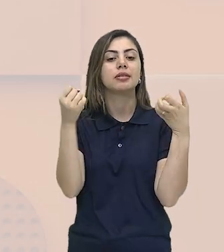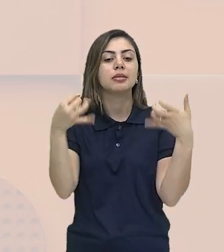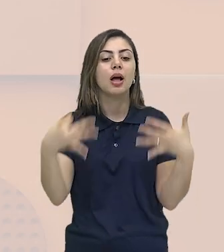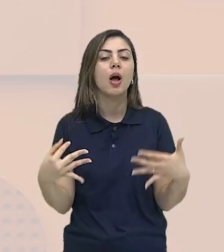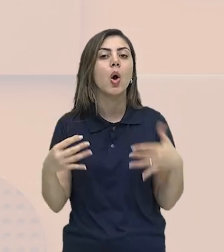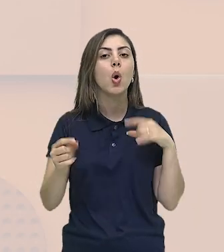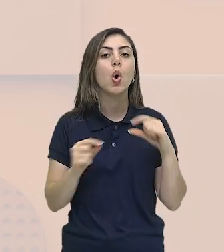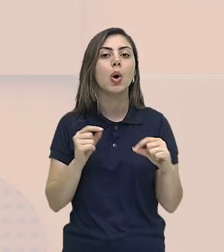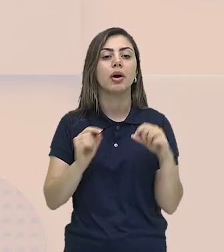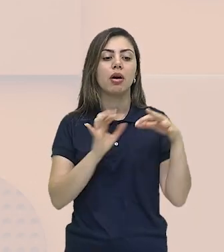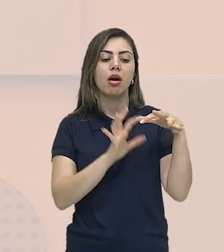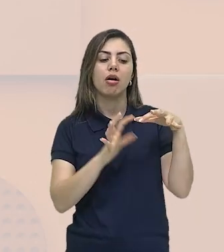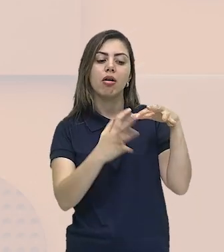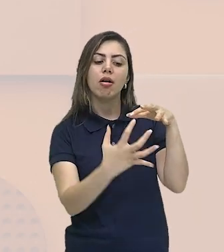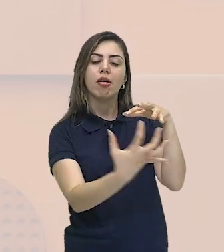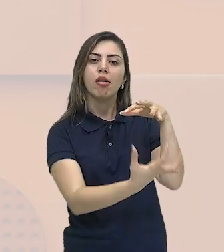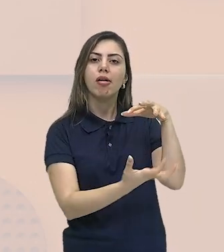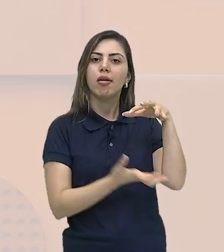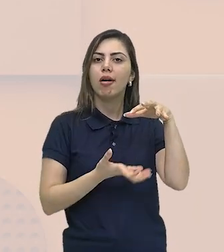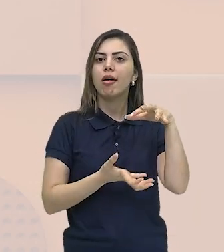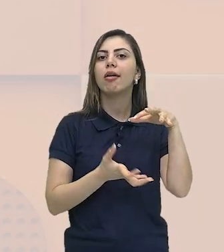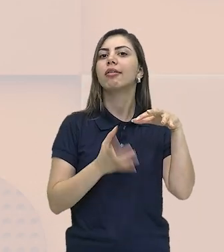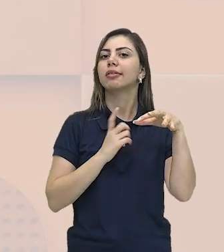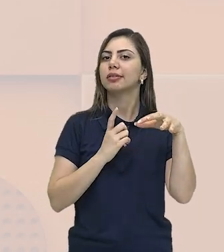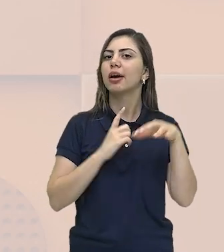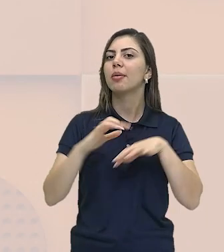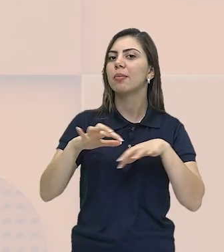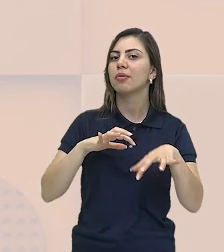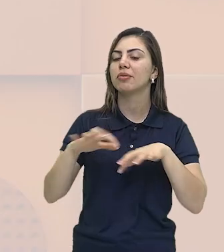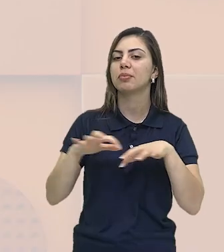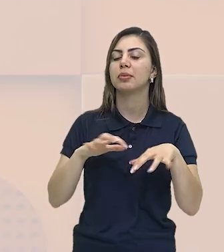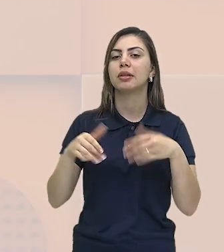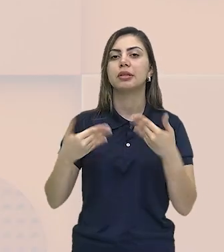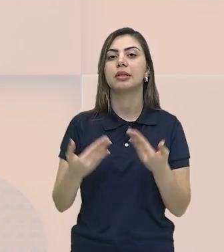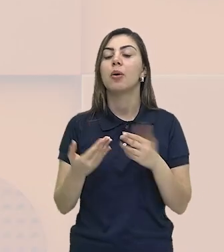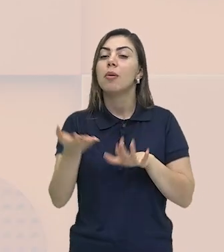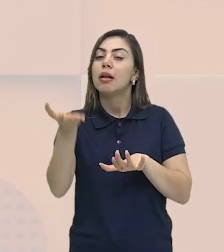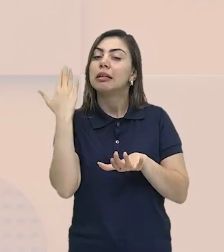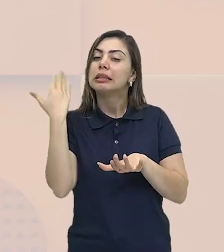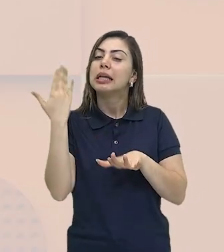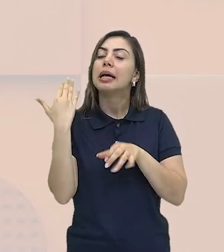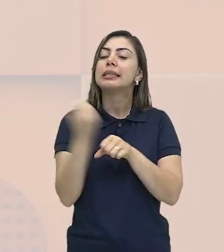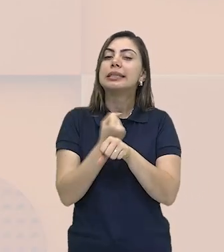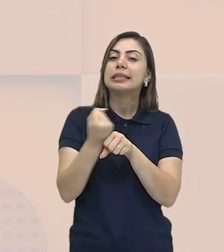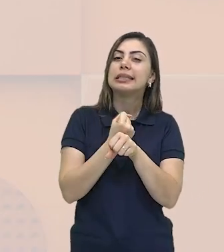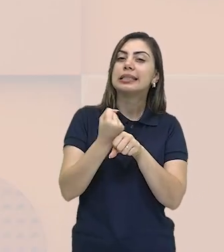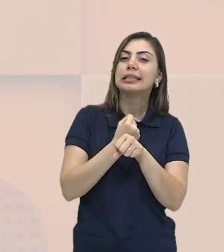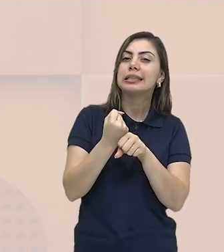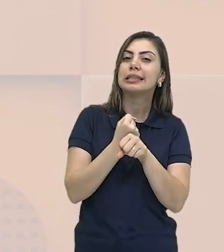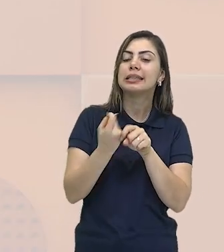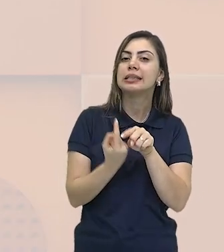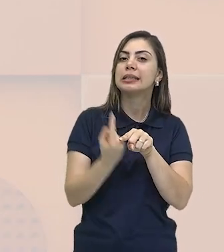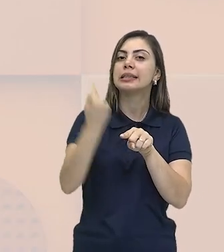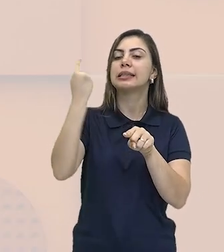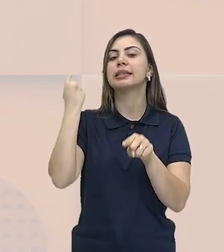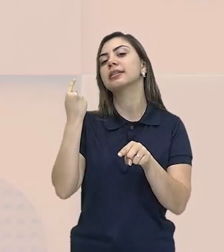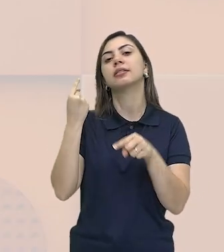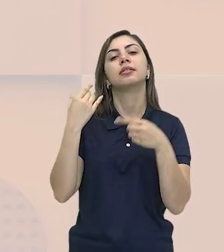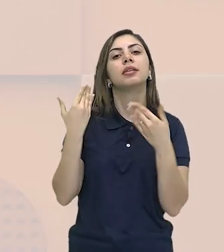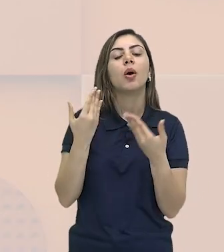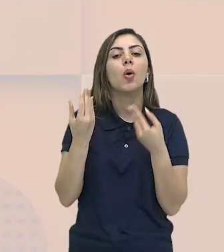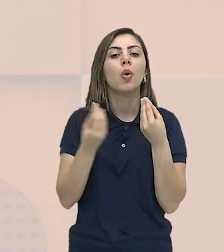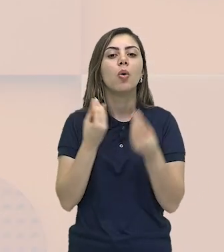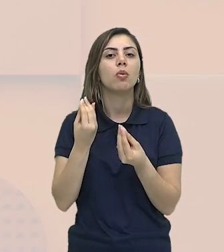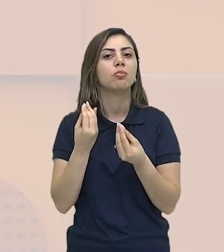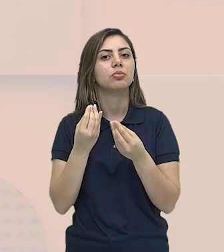os continentes, eles se movimentam e que lá no passado, esses continentes